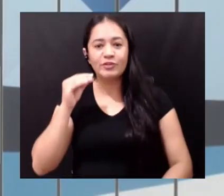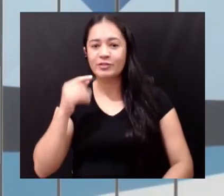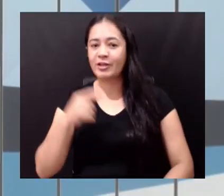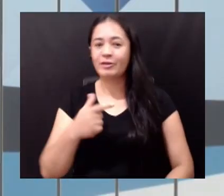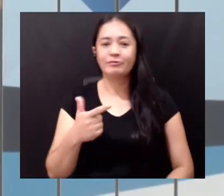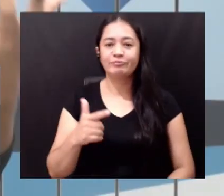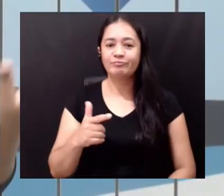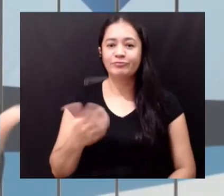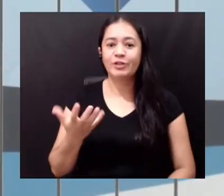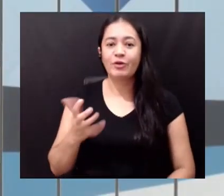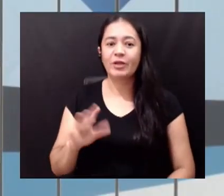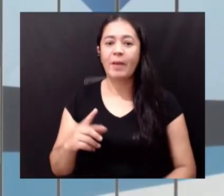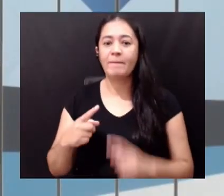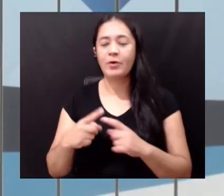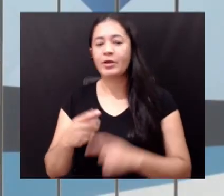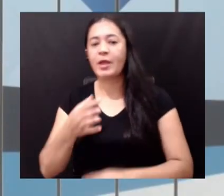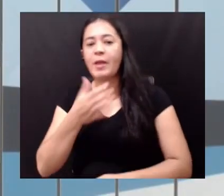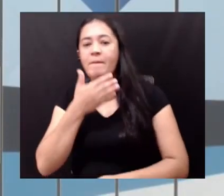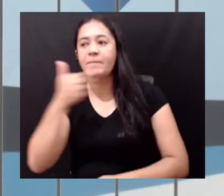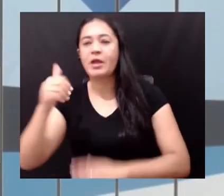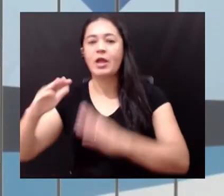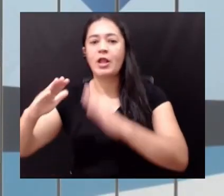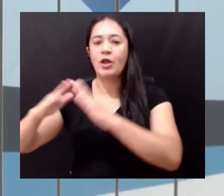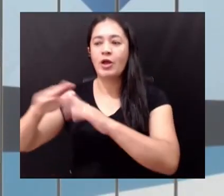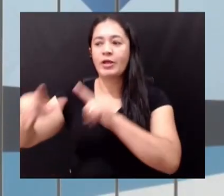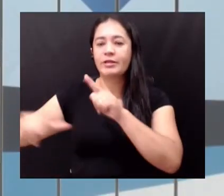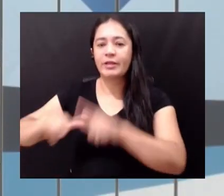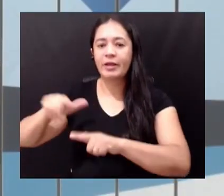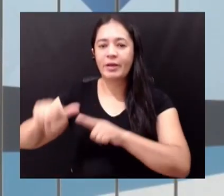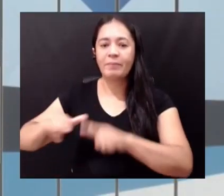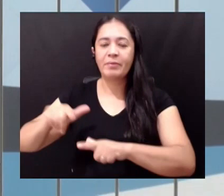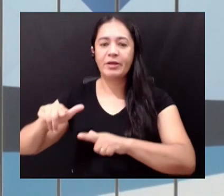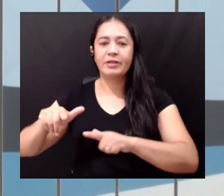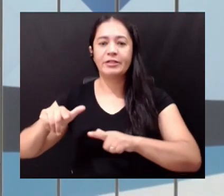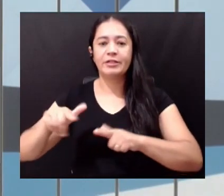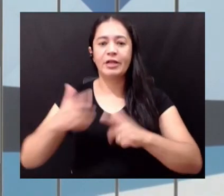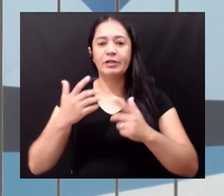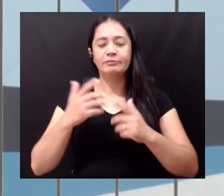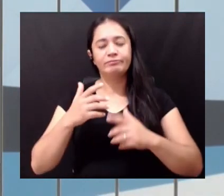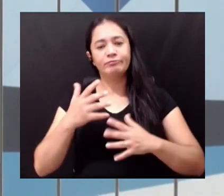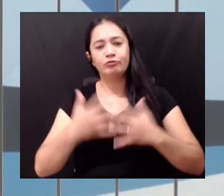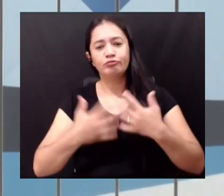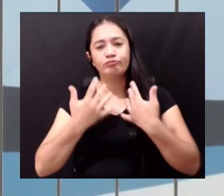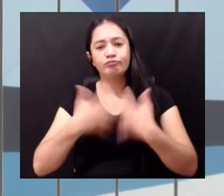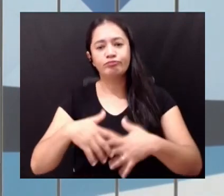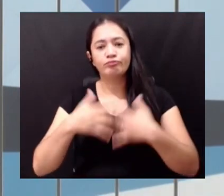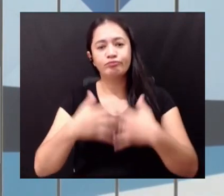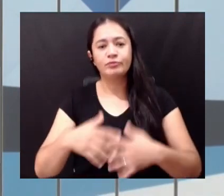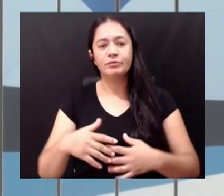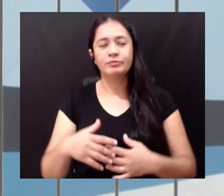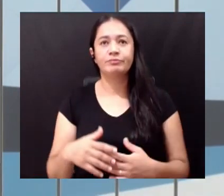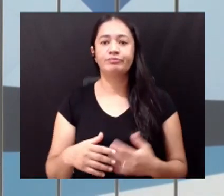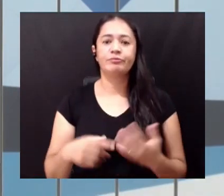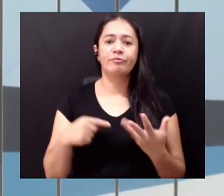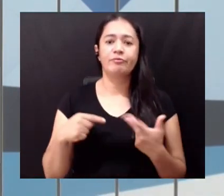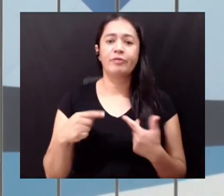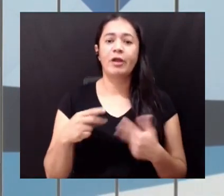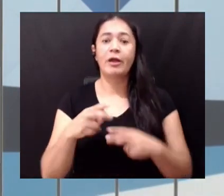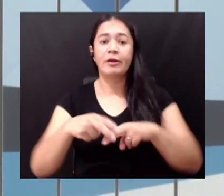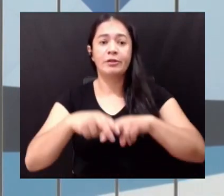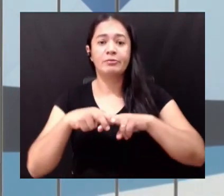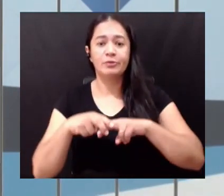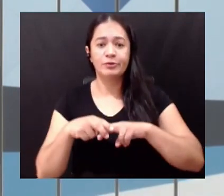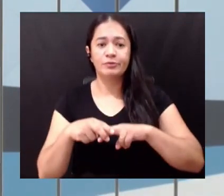em casa, em trabalhar de um lugar mais flexível. E aí por N razões, né? A gente tem colaboradores que preferem trabalhar de casa